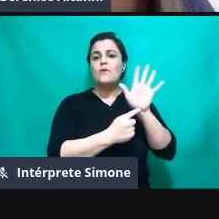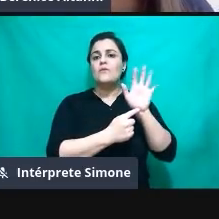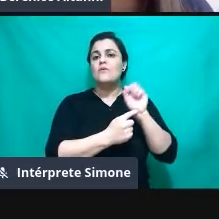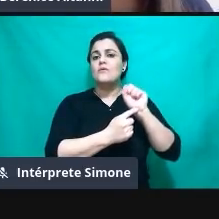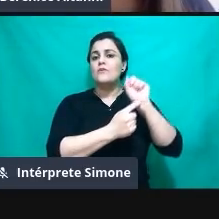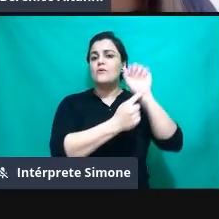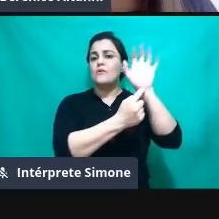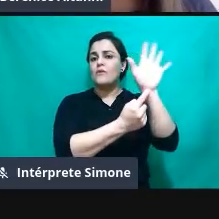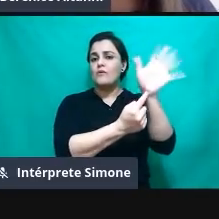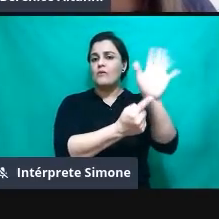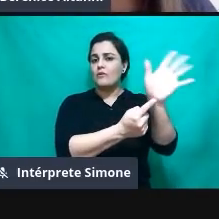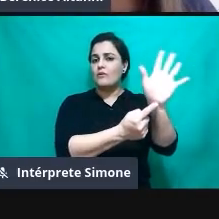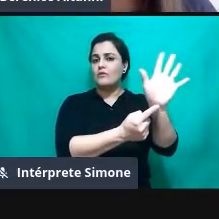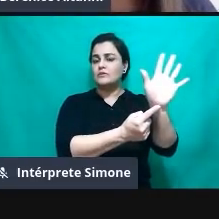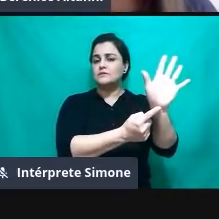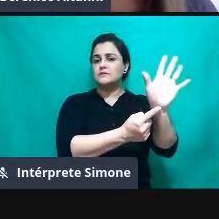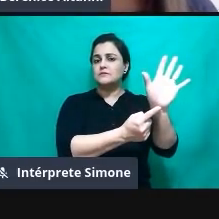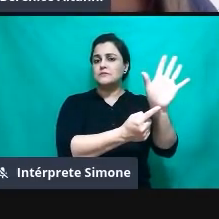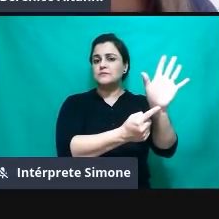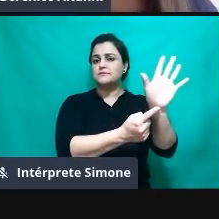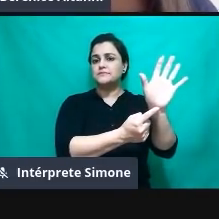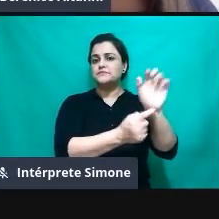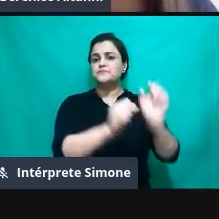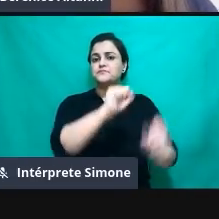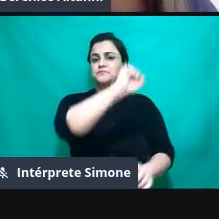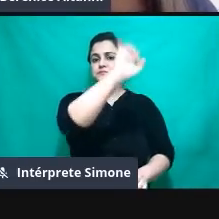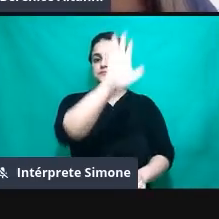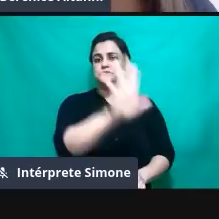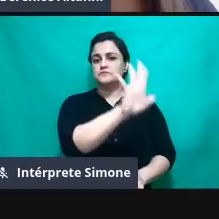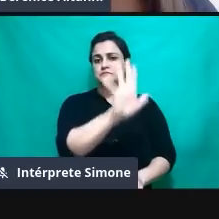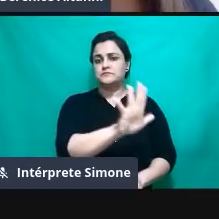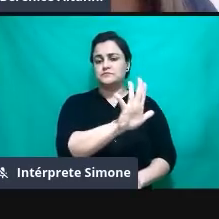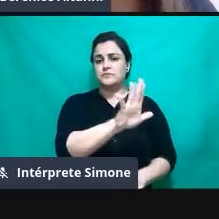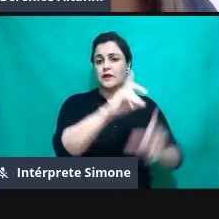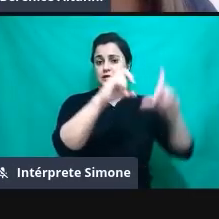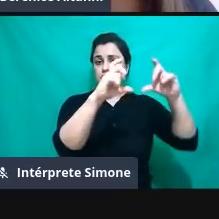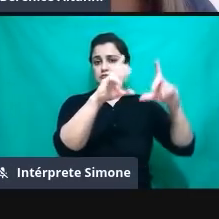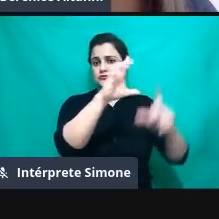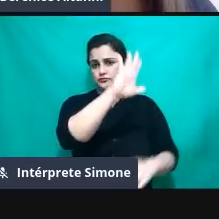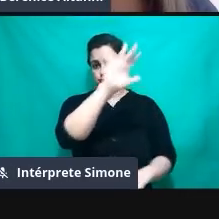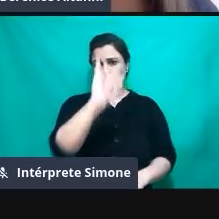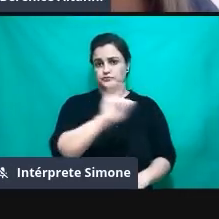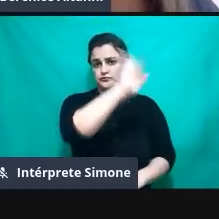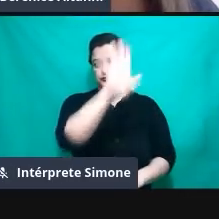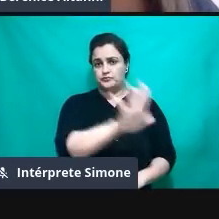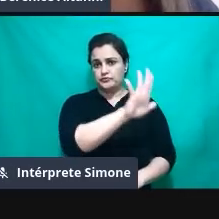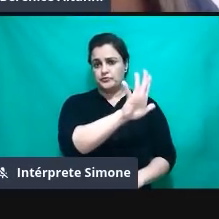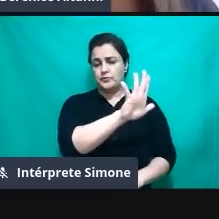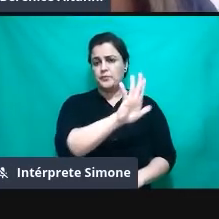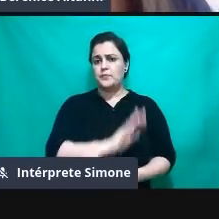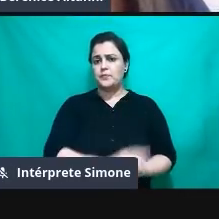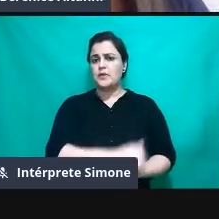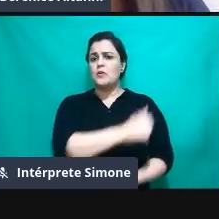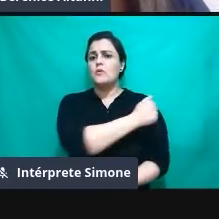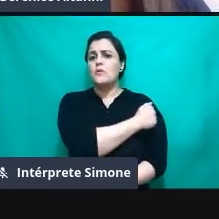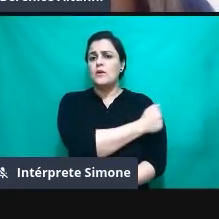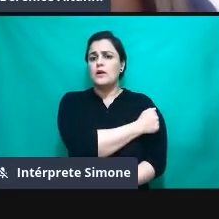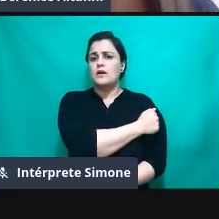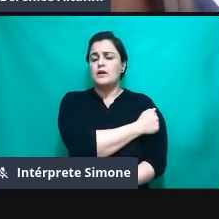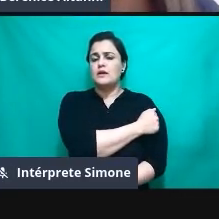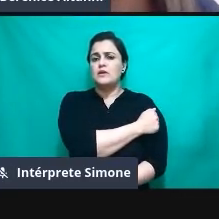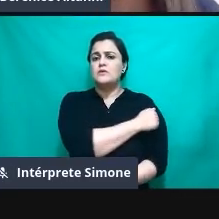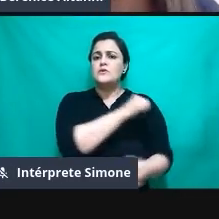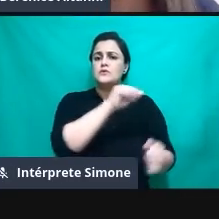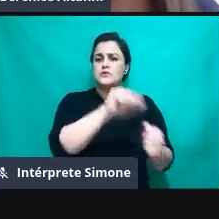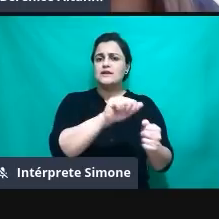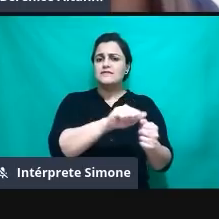de ensino, e nas metodologias ativas, o aluno, ele é ativo, como nós vemos nessa imagem